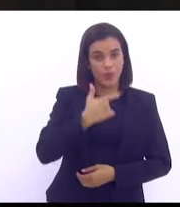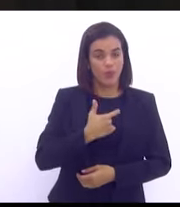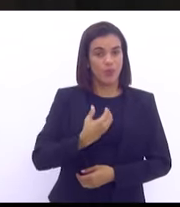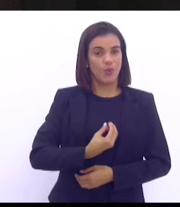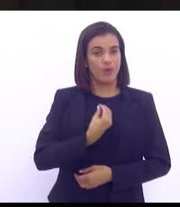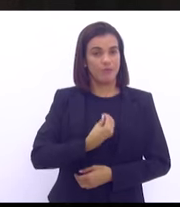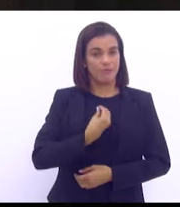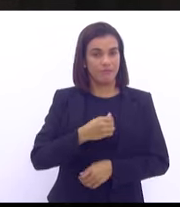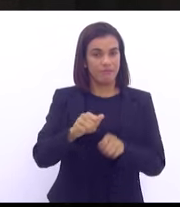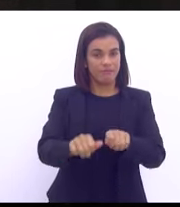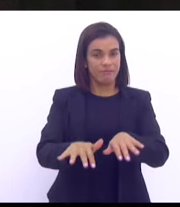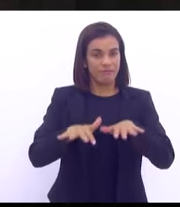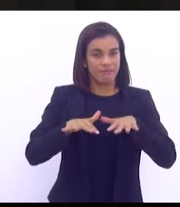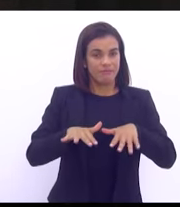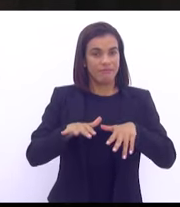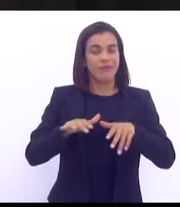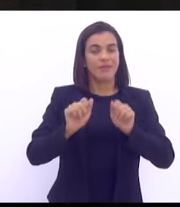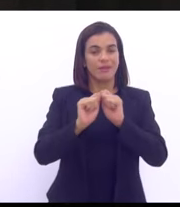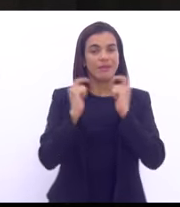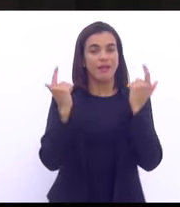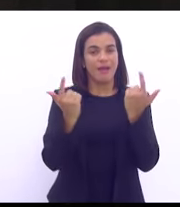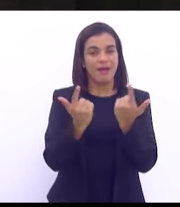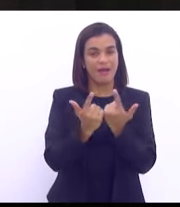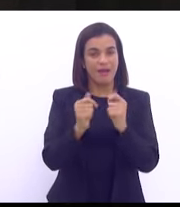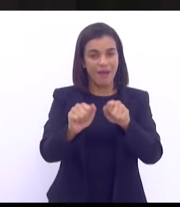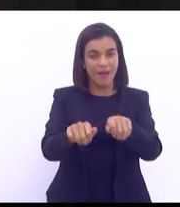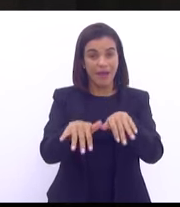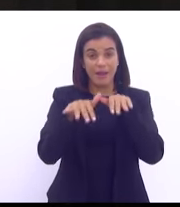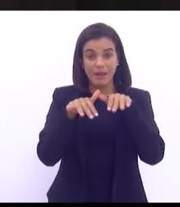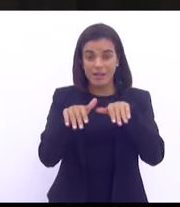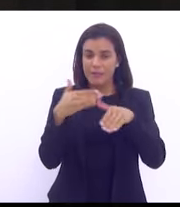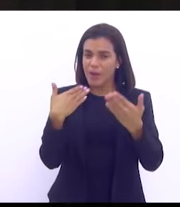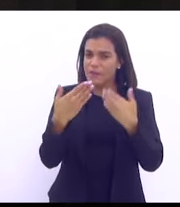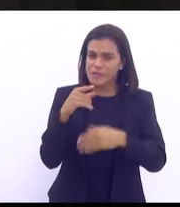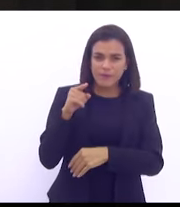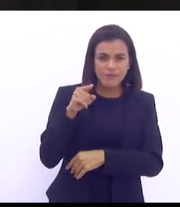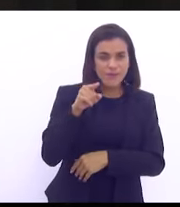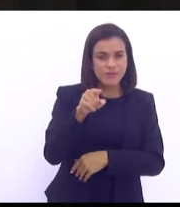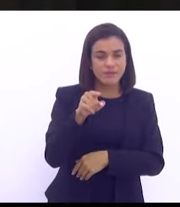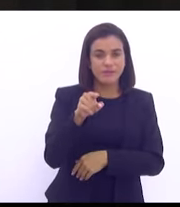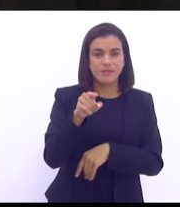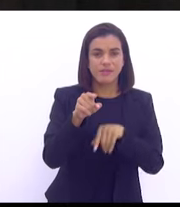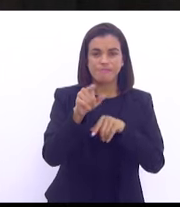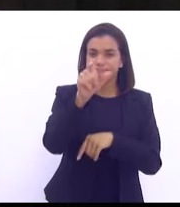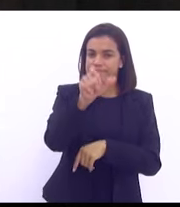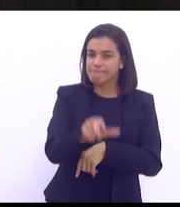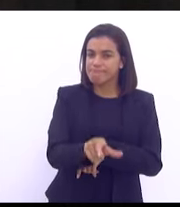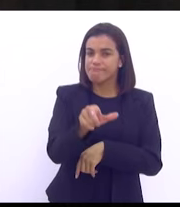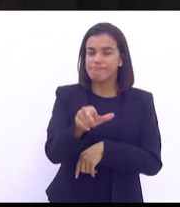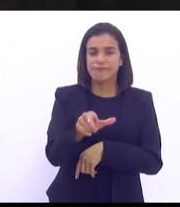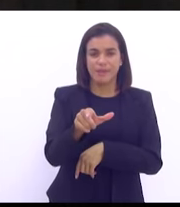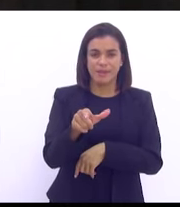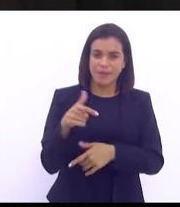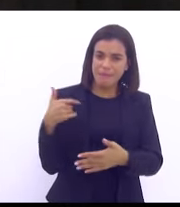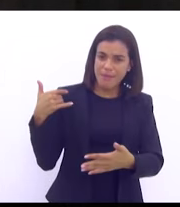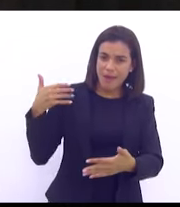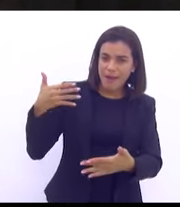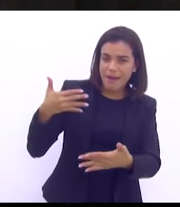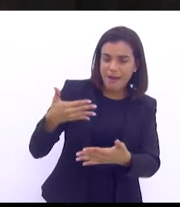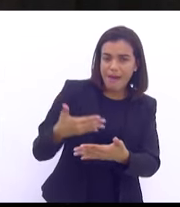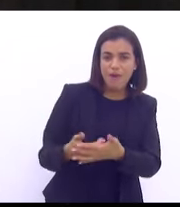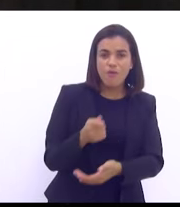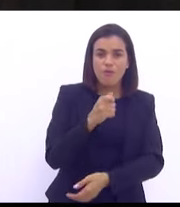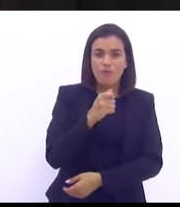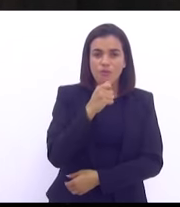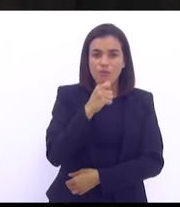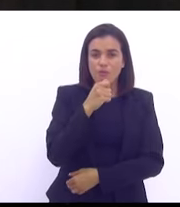no plenário da Alerj hoje para falar com você que ficou esses dias sem luz em